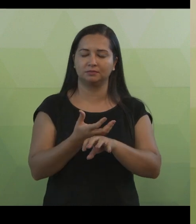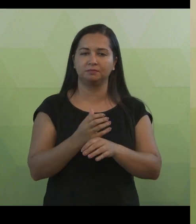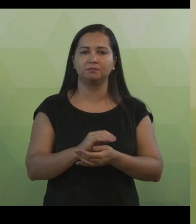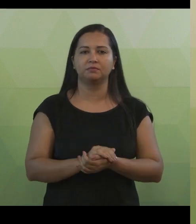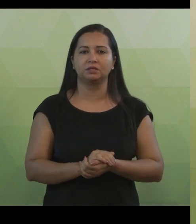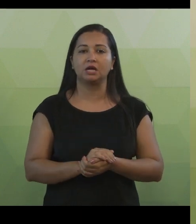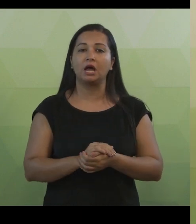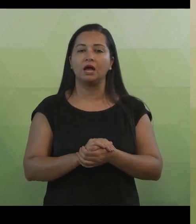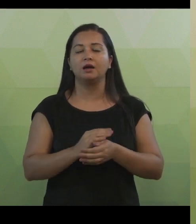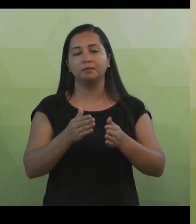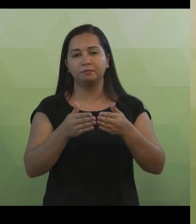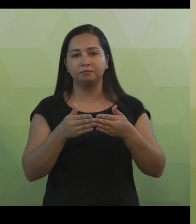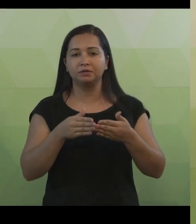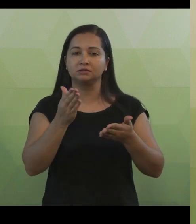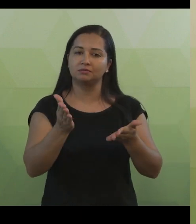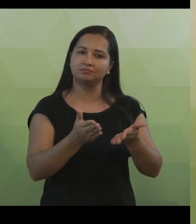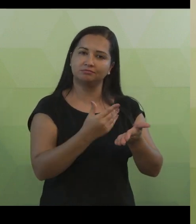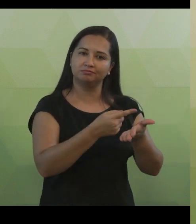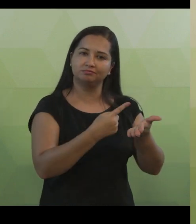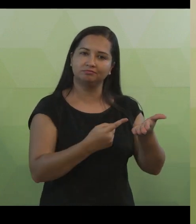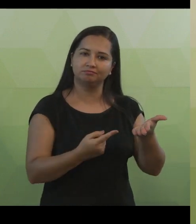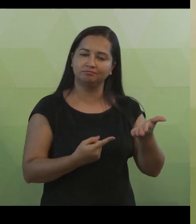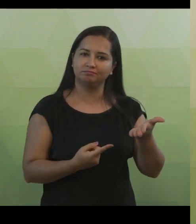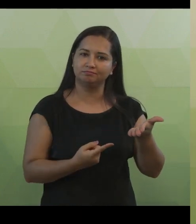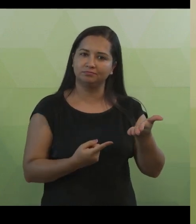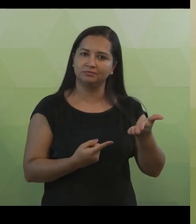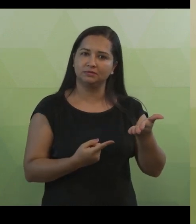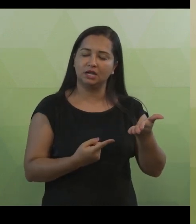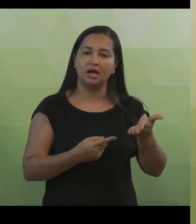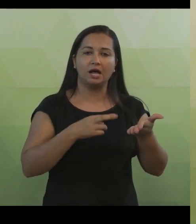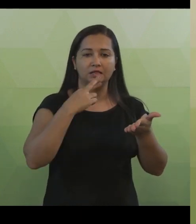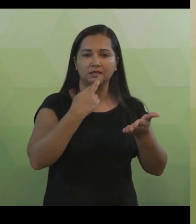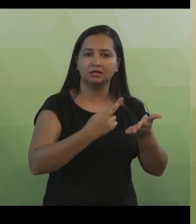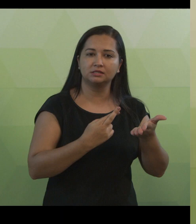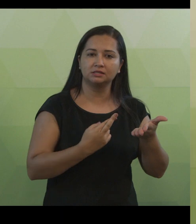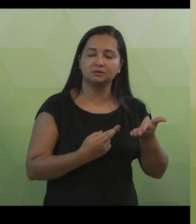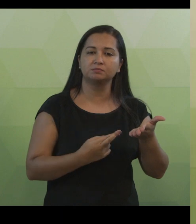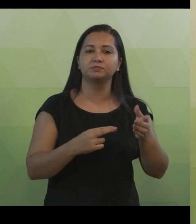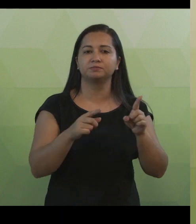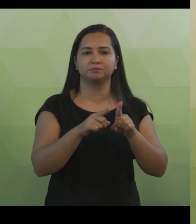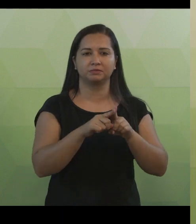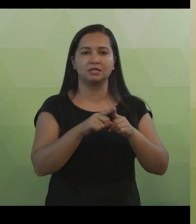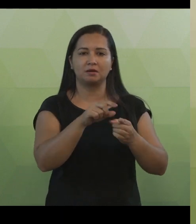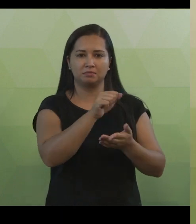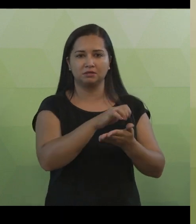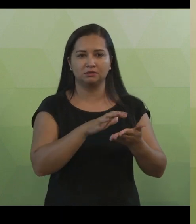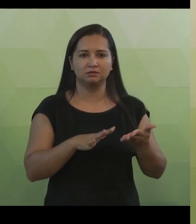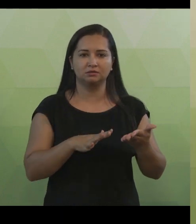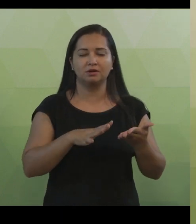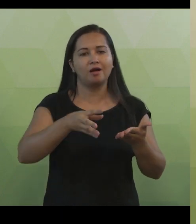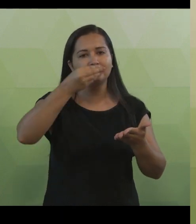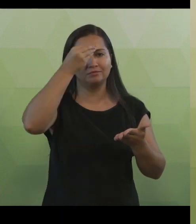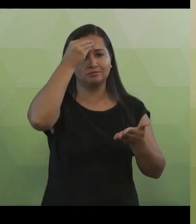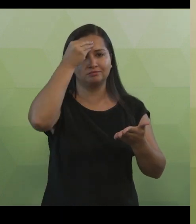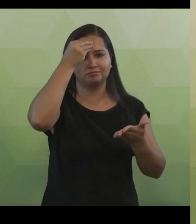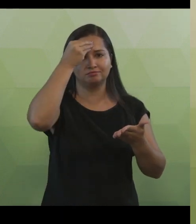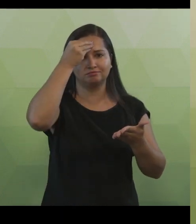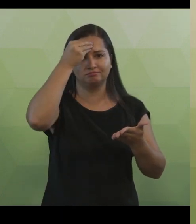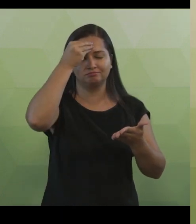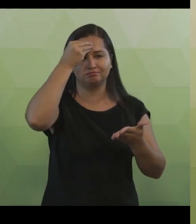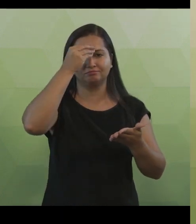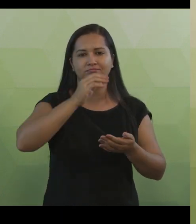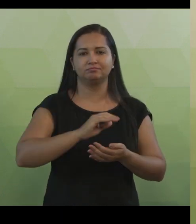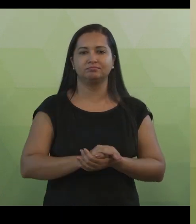Oriento que estudem o caderno didático e dediquem um tempo para resolver os exercícios propostos, a fim de fixar o